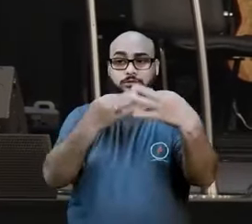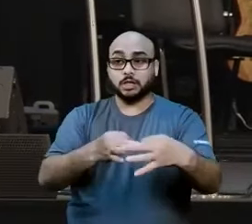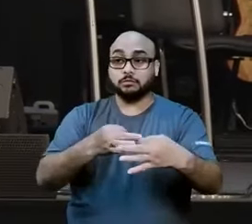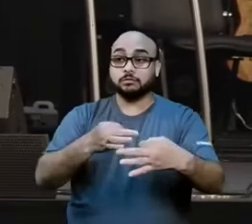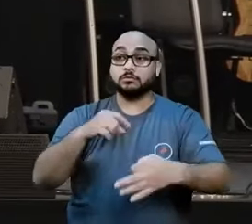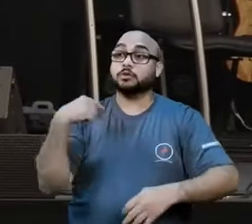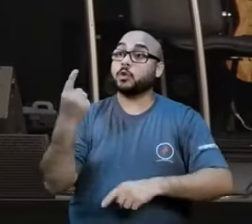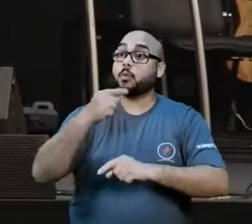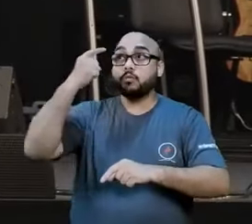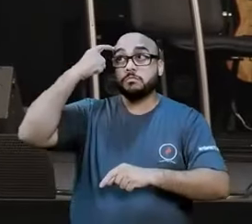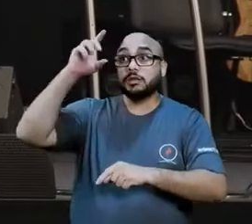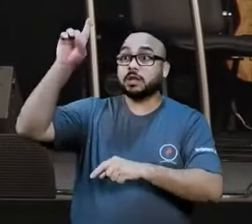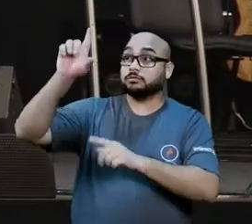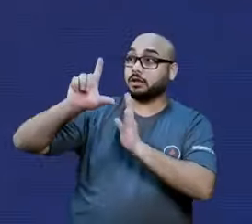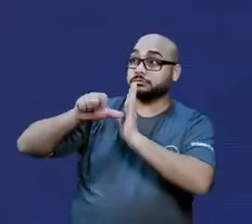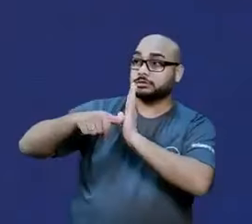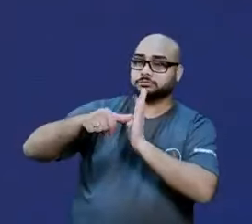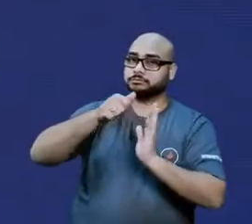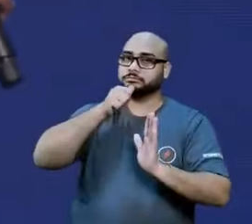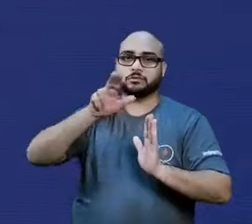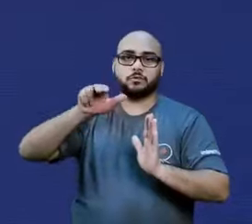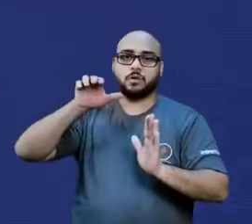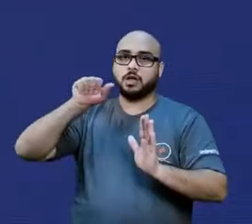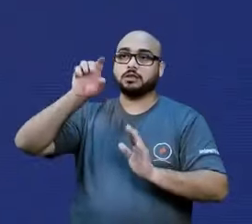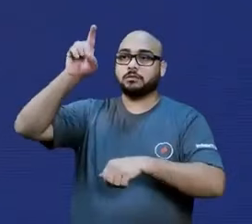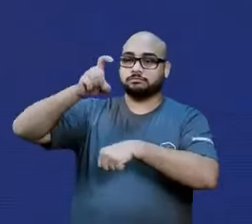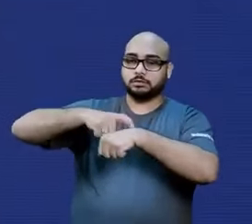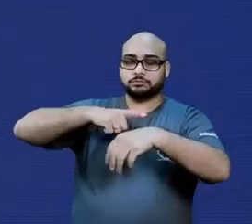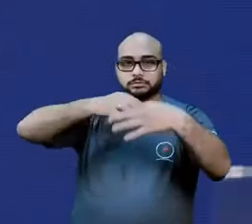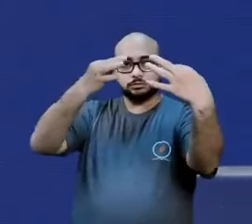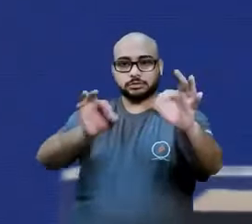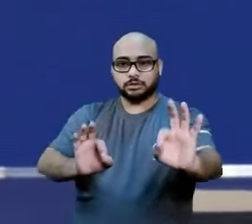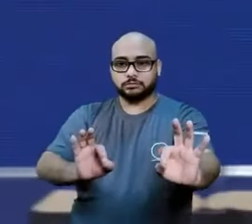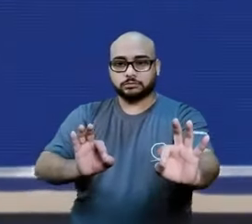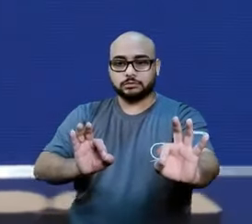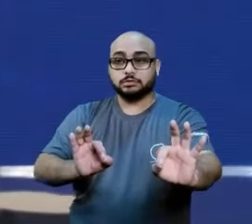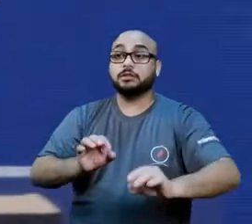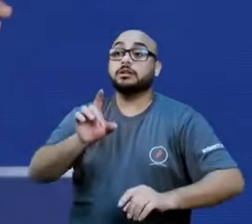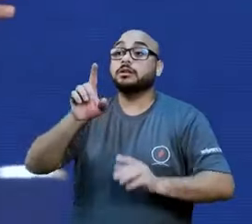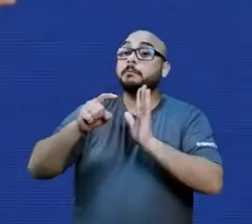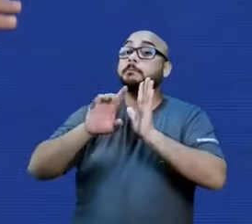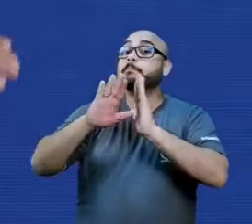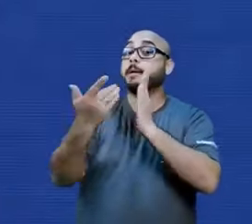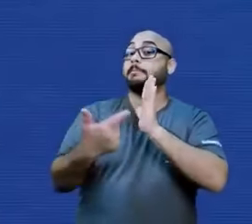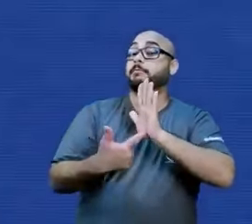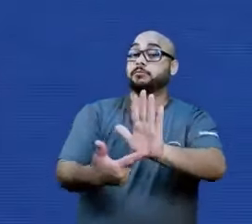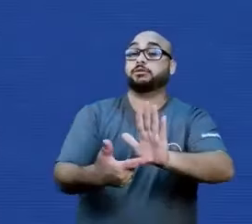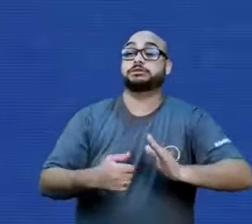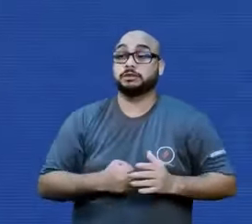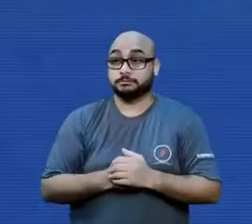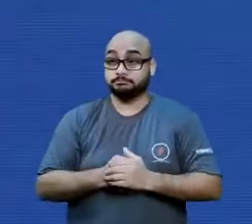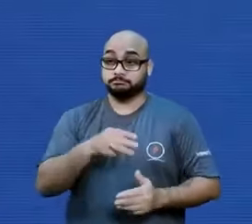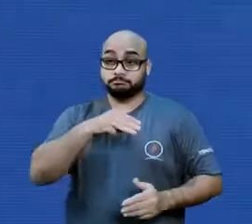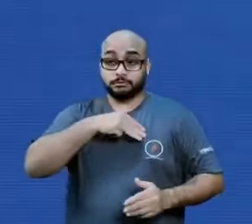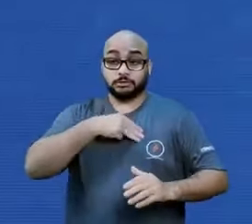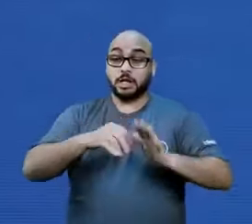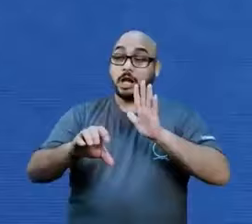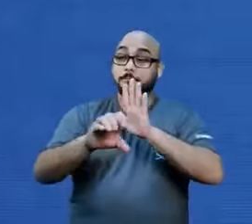tá atrasado a Bíblia fala vocês conhecem a história em Mateus Capítulo